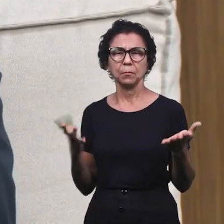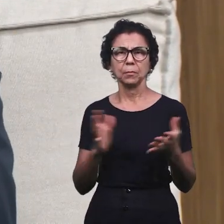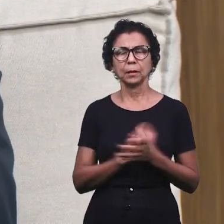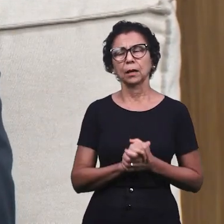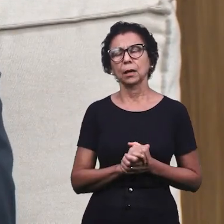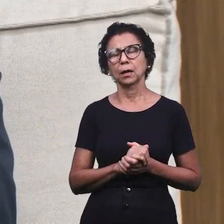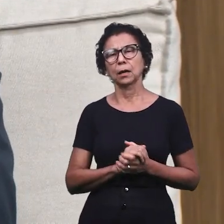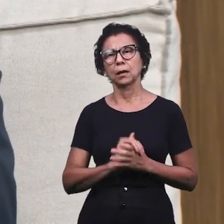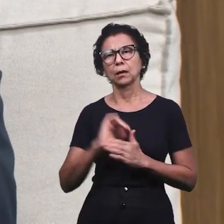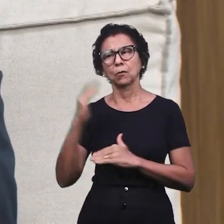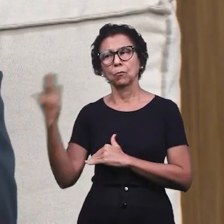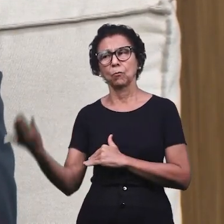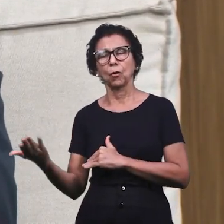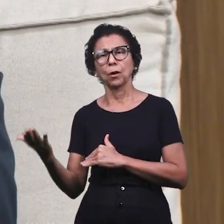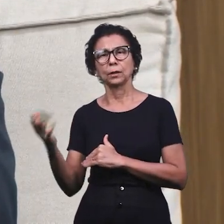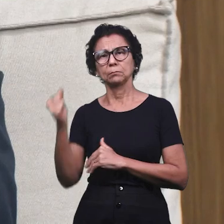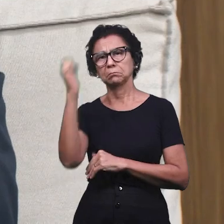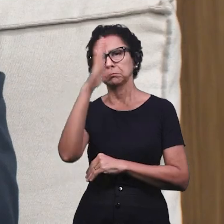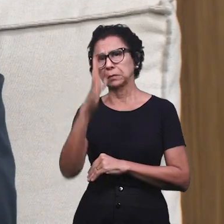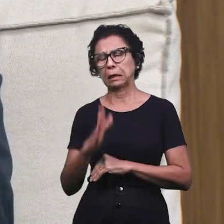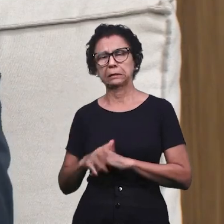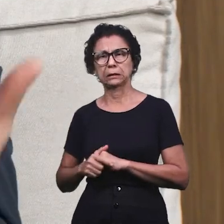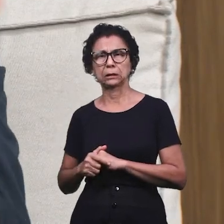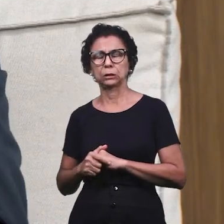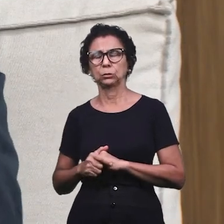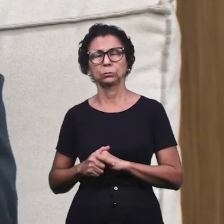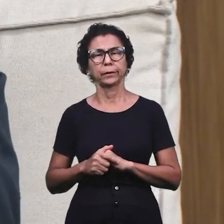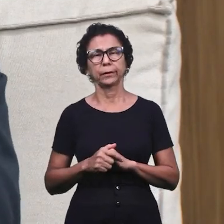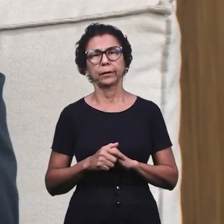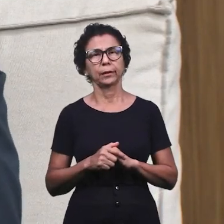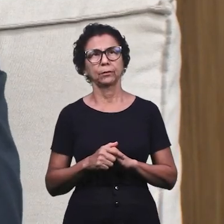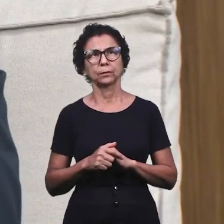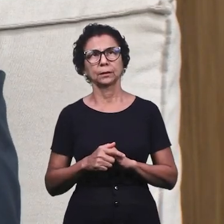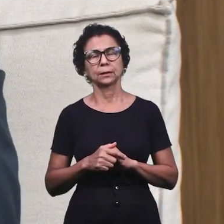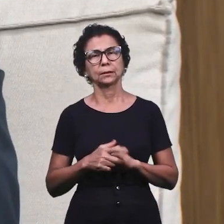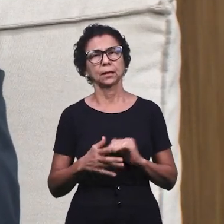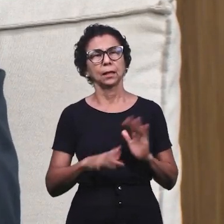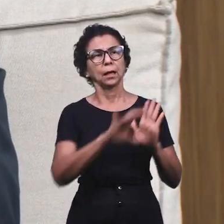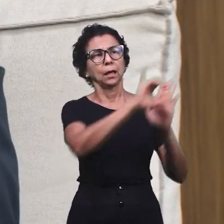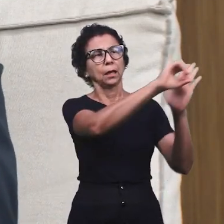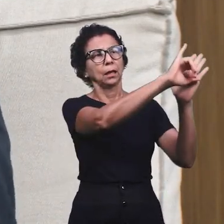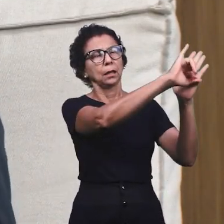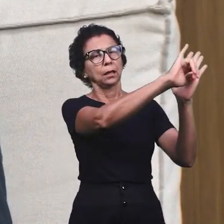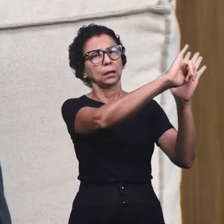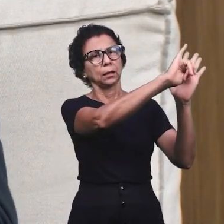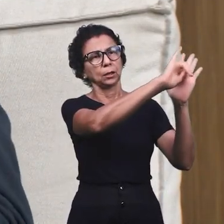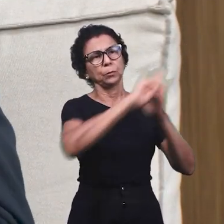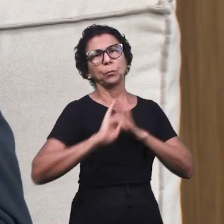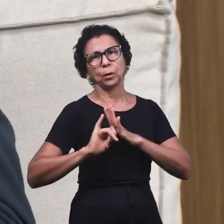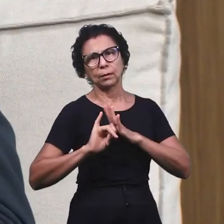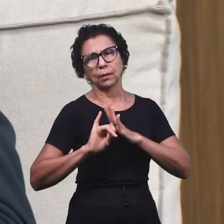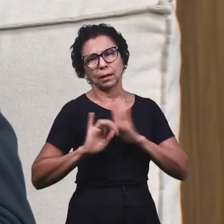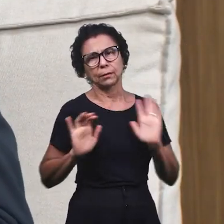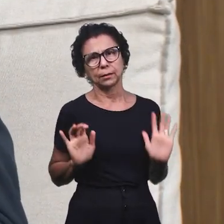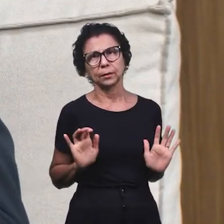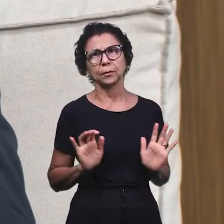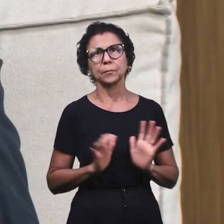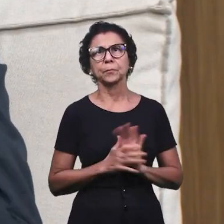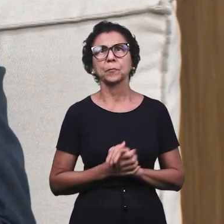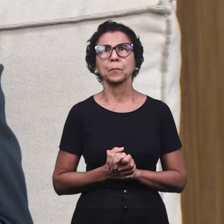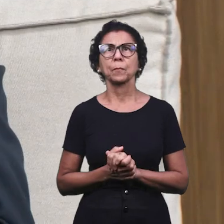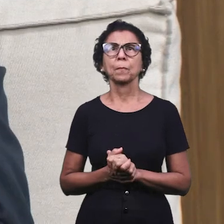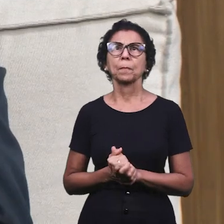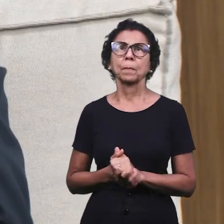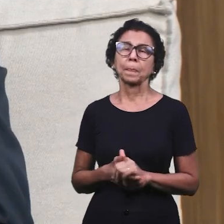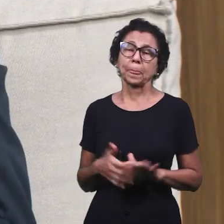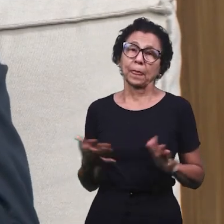o que ela quiser. Porque pode ser que, por exemplo, venha a sua mercadoria e nem sempre, também não vou entrar muito em detalhe, nem